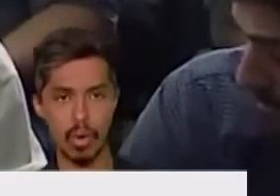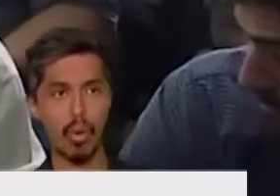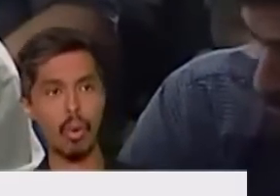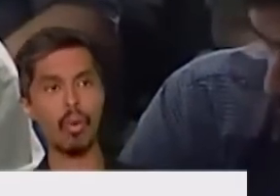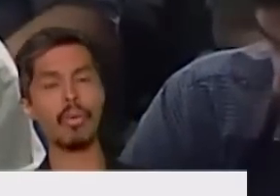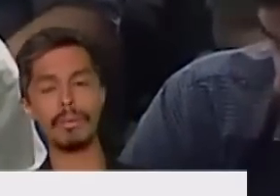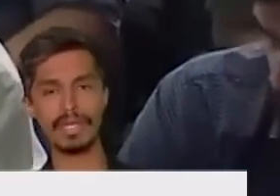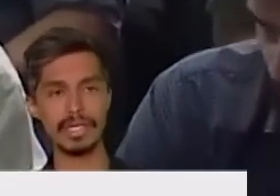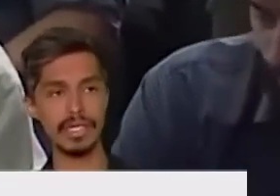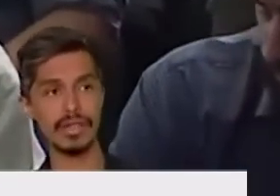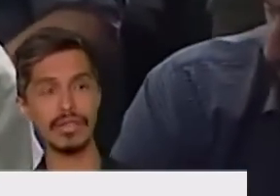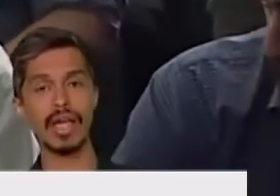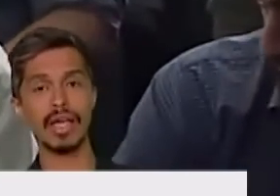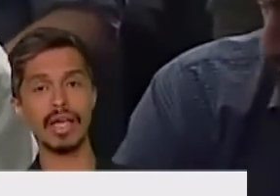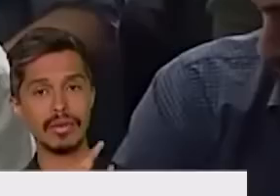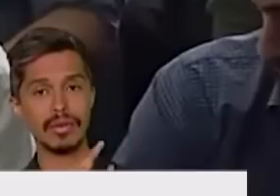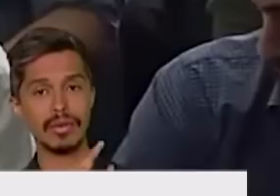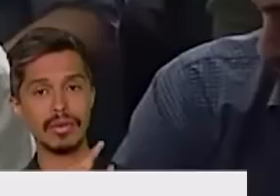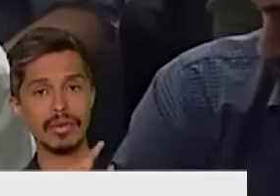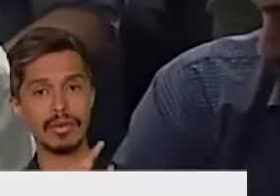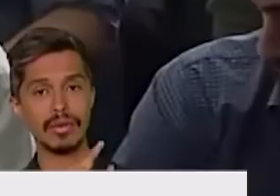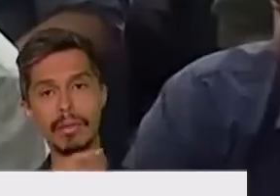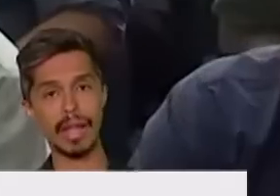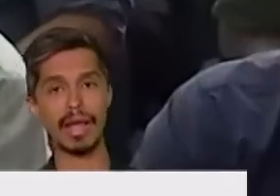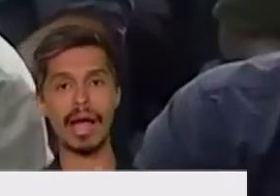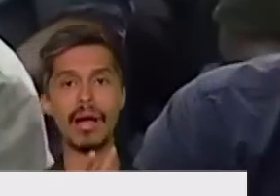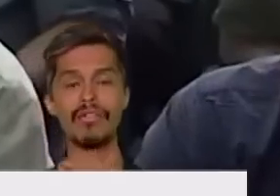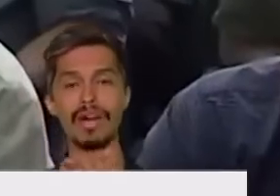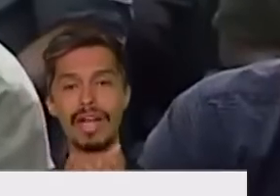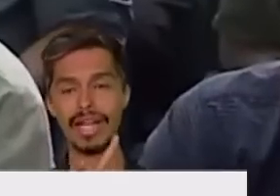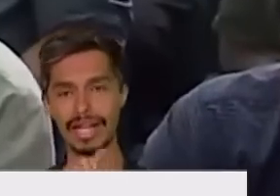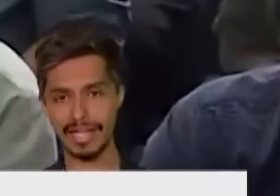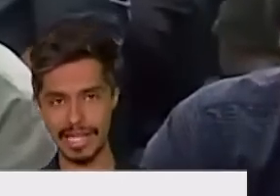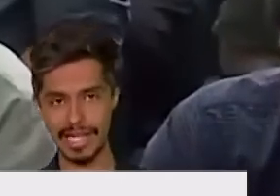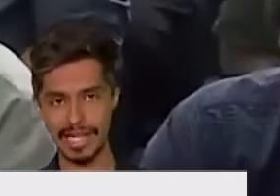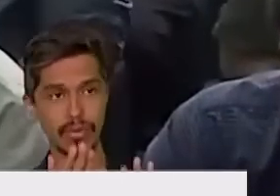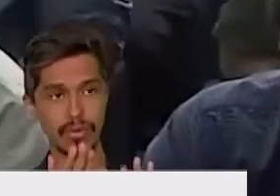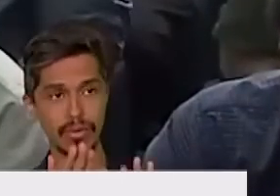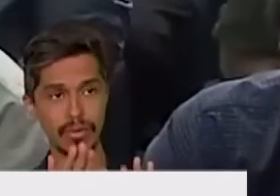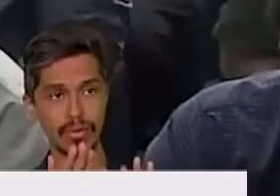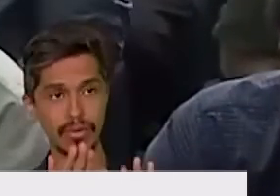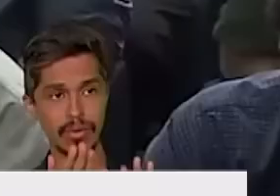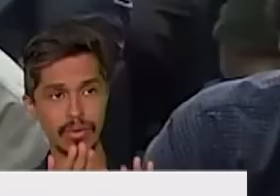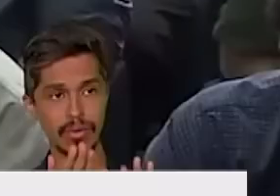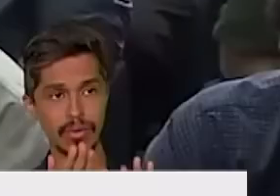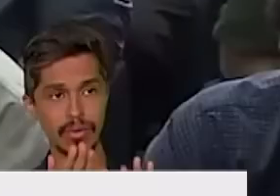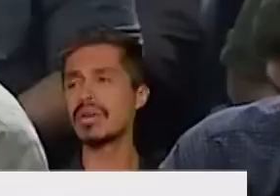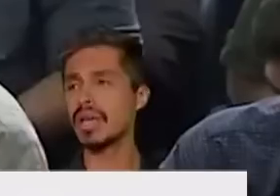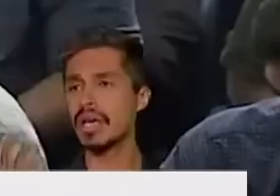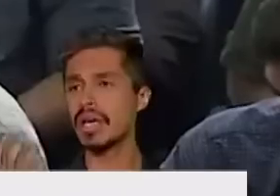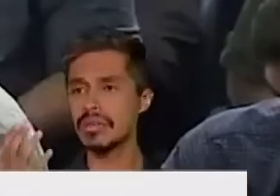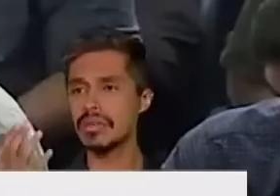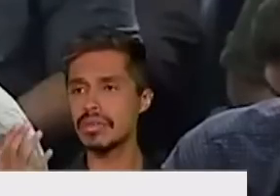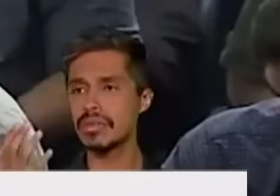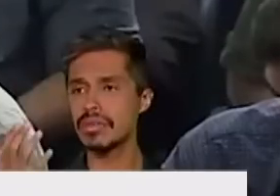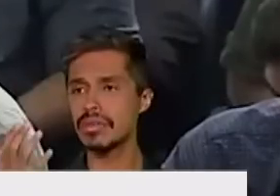Até já. Alvorada, assim que sair do hospital e despachando de lá. Eu queria saber se tem alguma recomendação para que ele, de fato, trabalhe